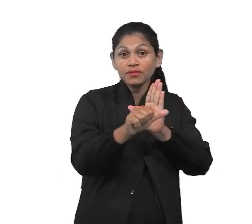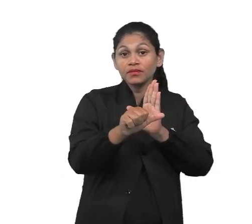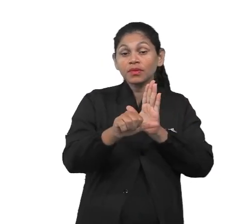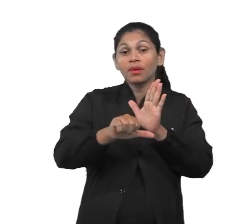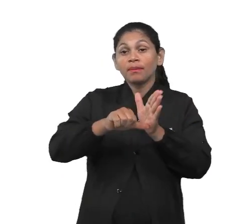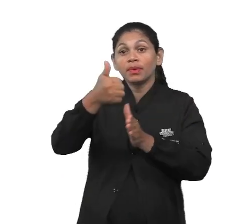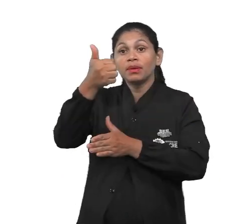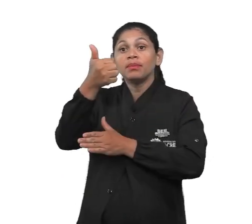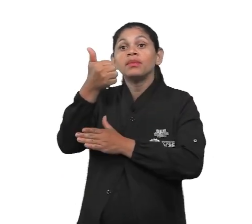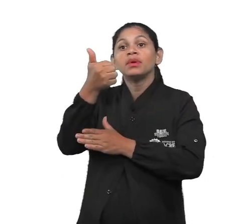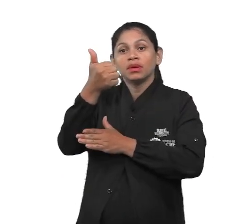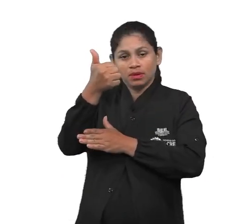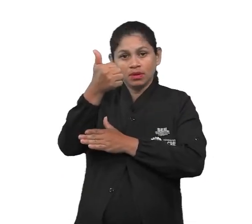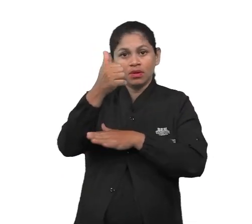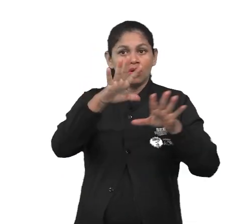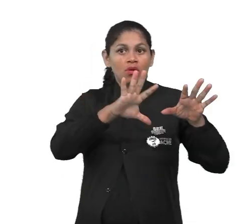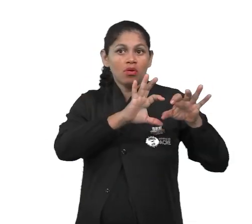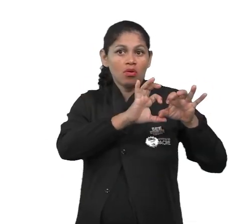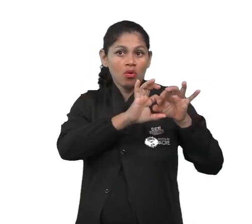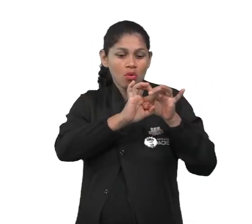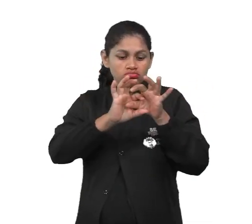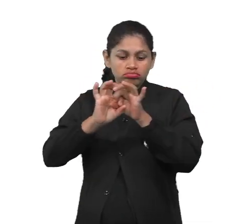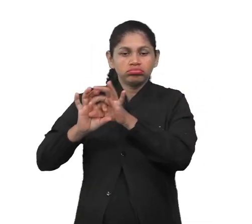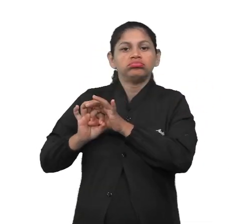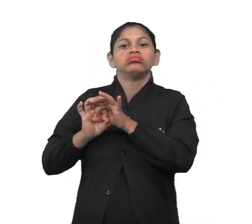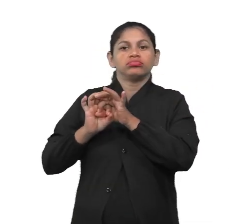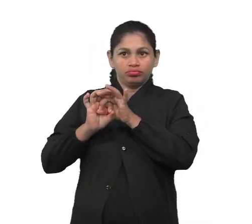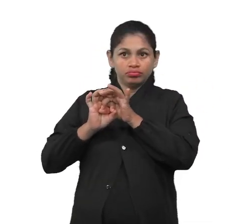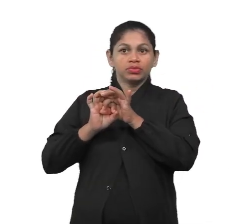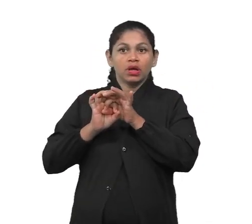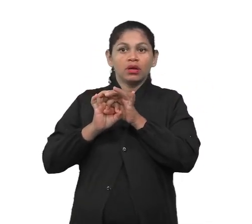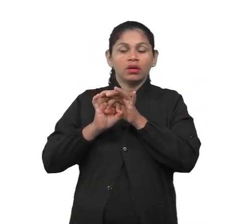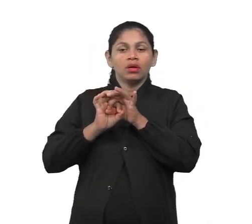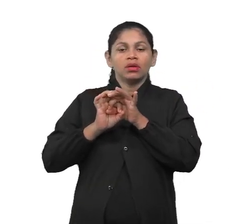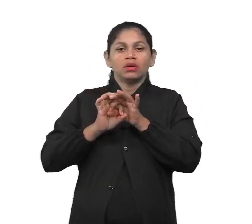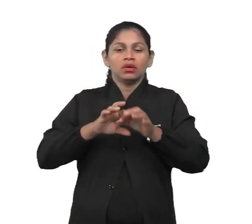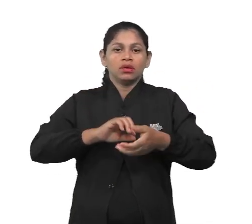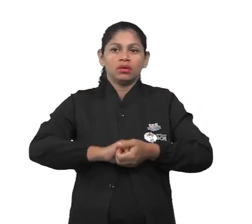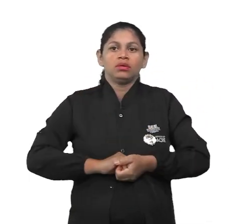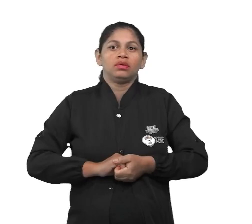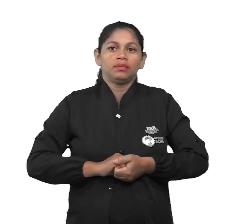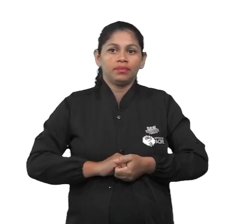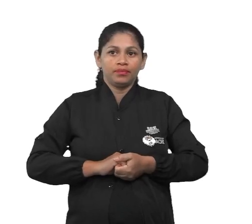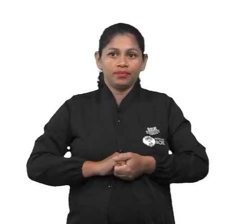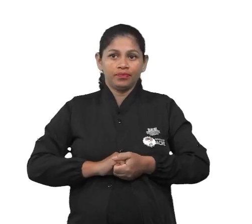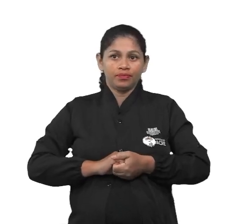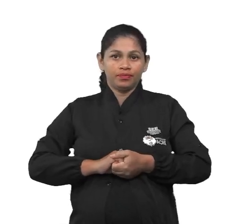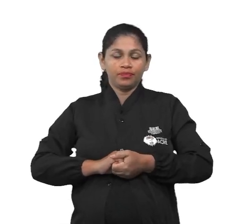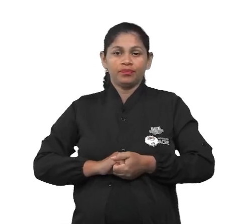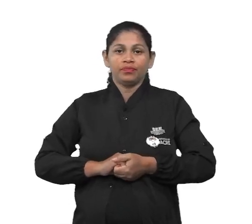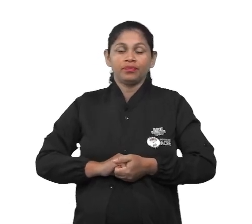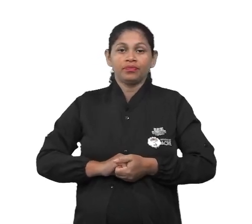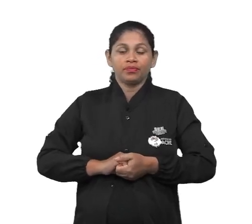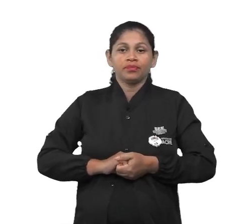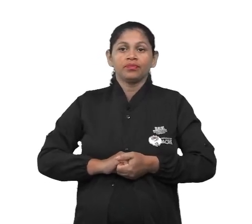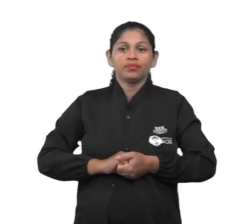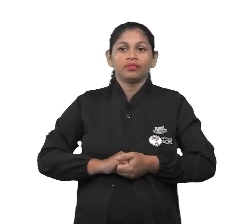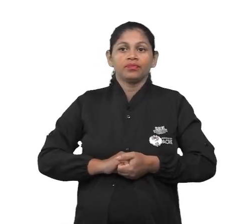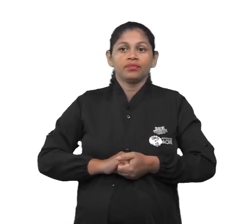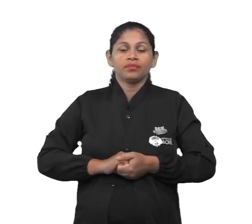parte, que vai ser o primeiro período, tá? Vai ser responsável